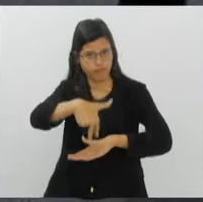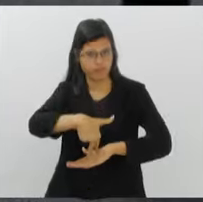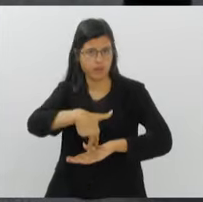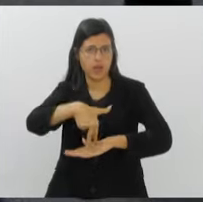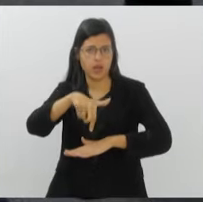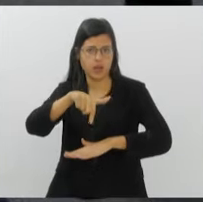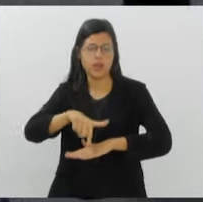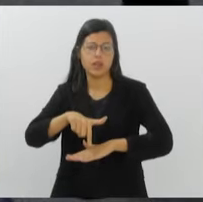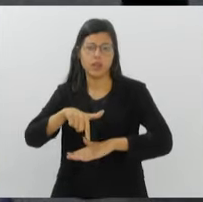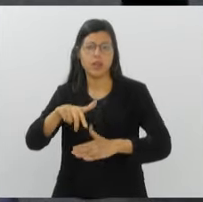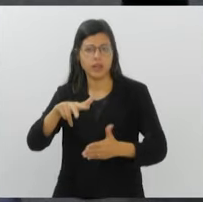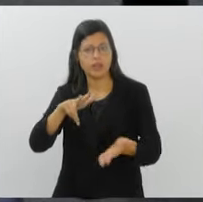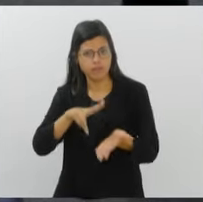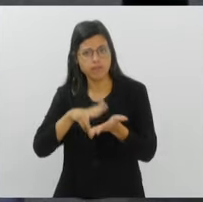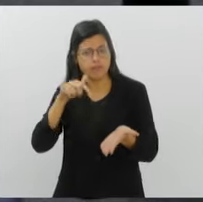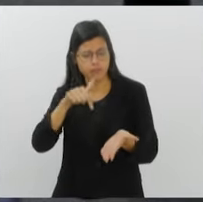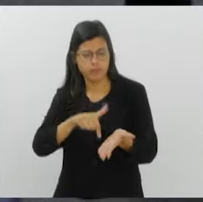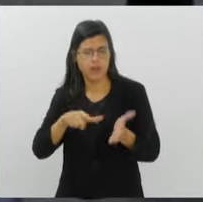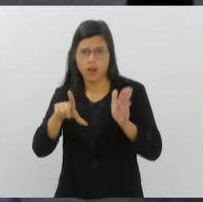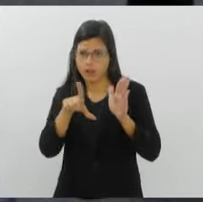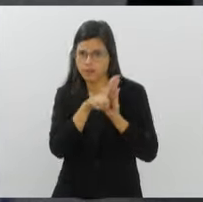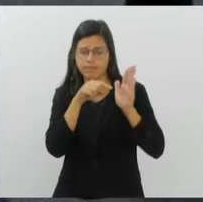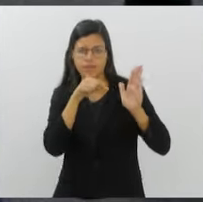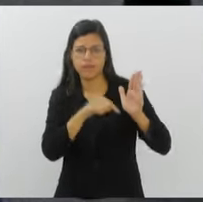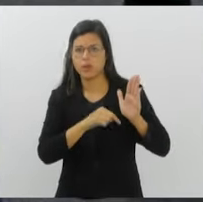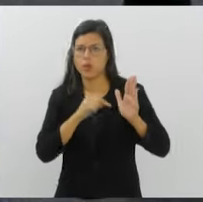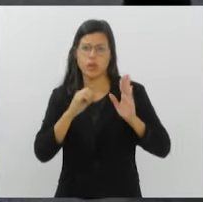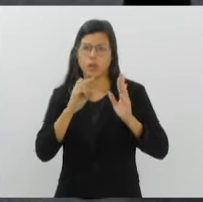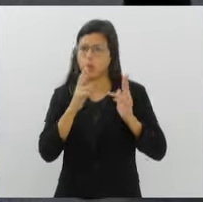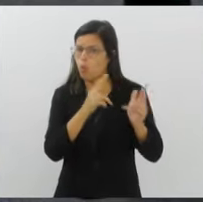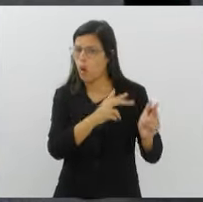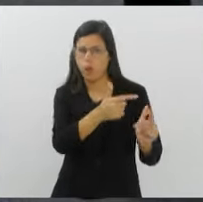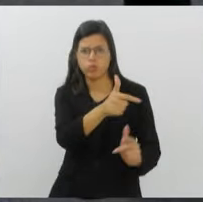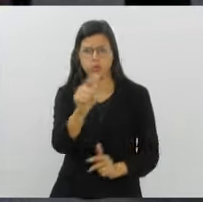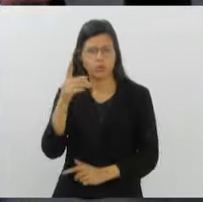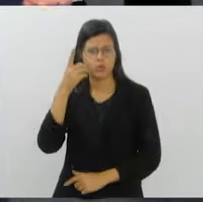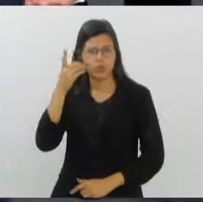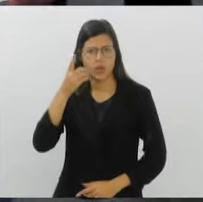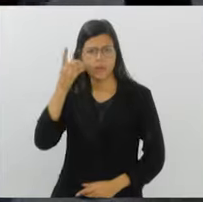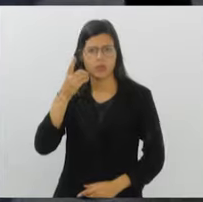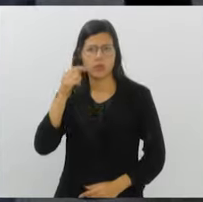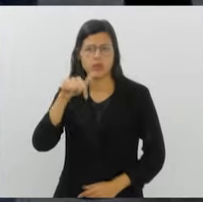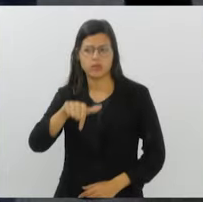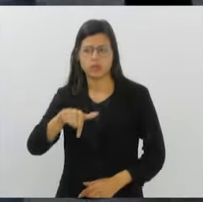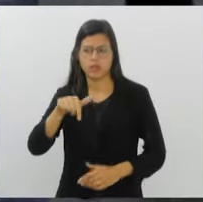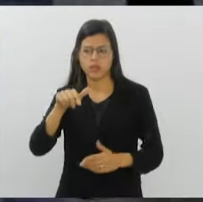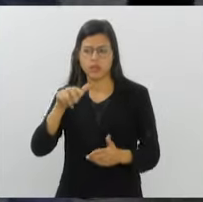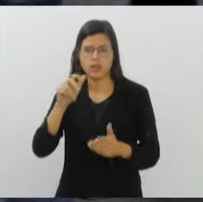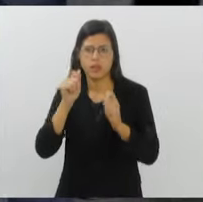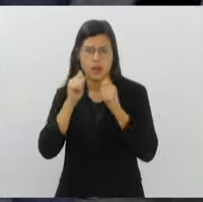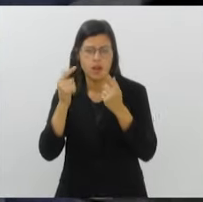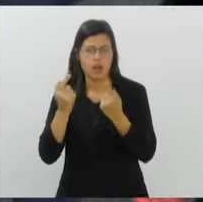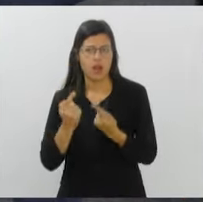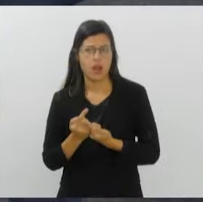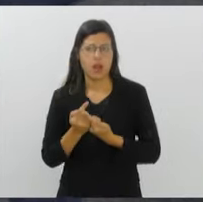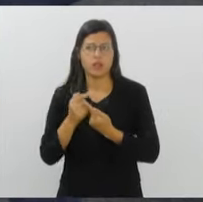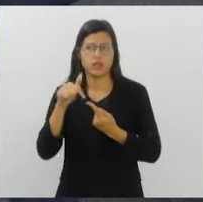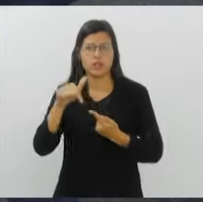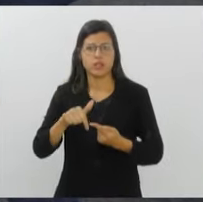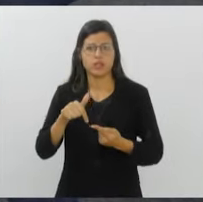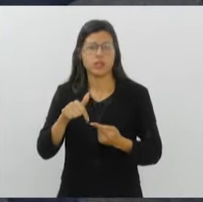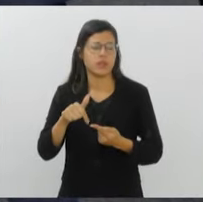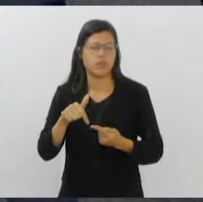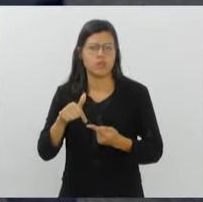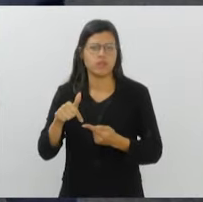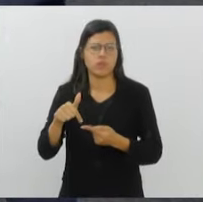com legitimidade, tanto quanto qualquer um deputado e deputada desta casa. Então, não darei um passo